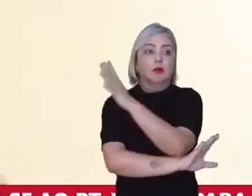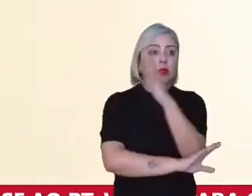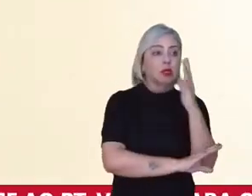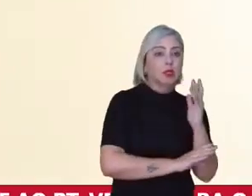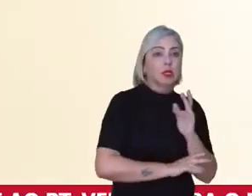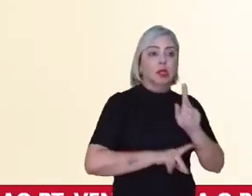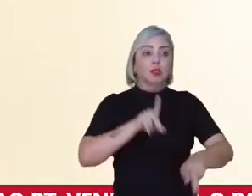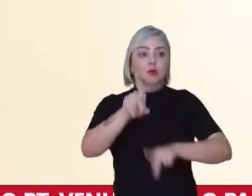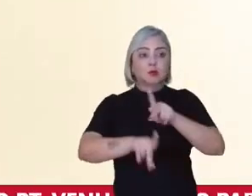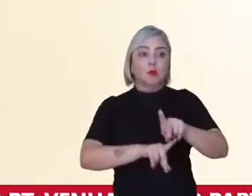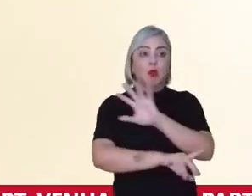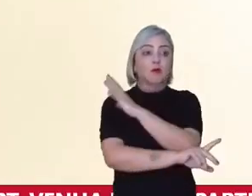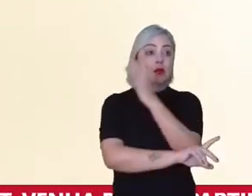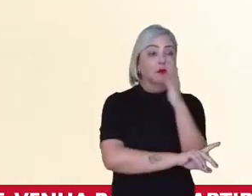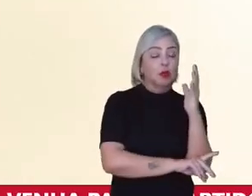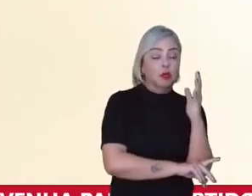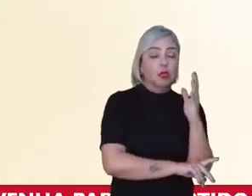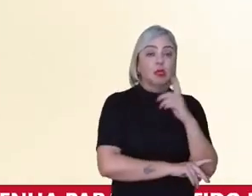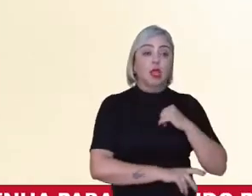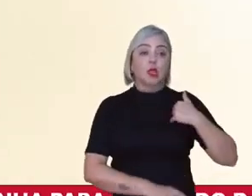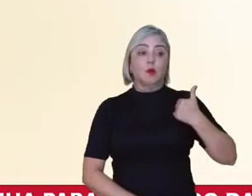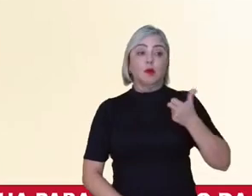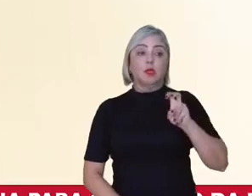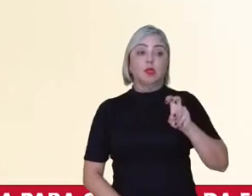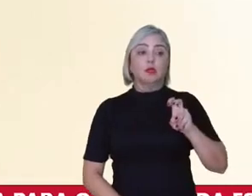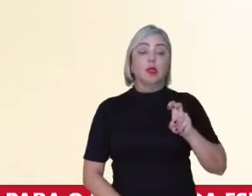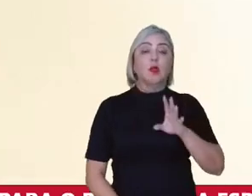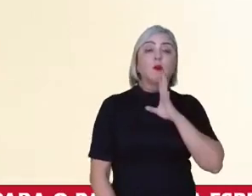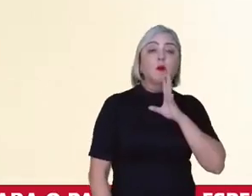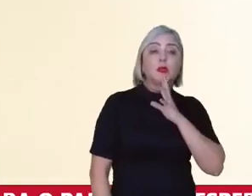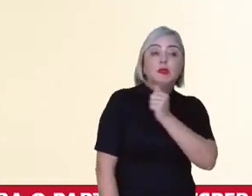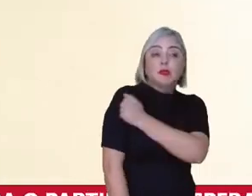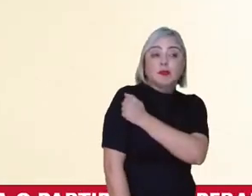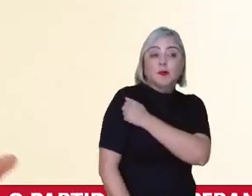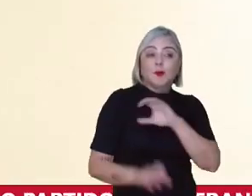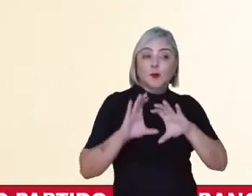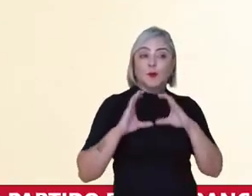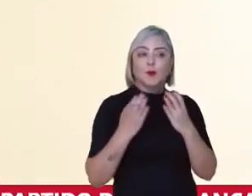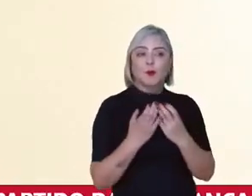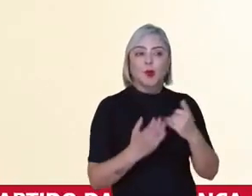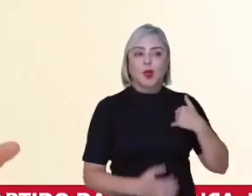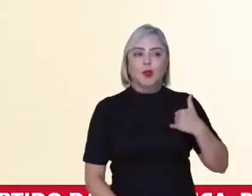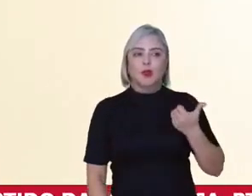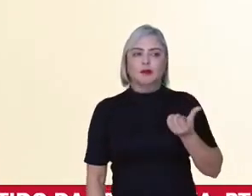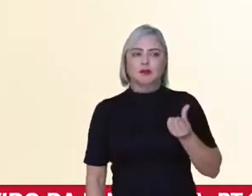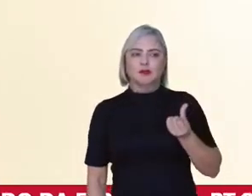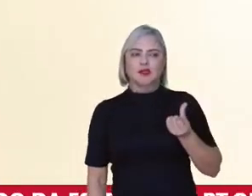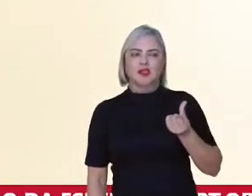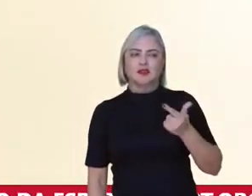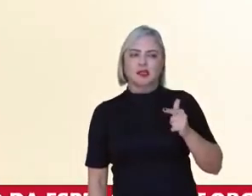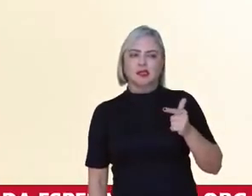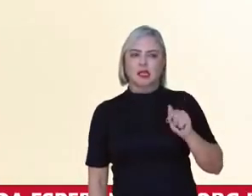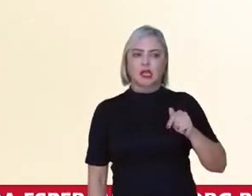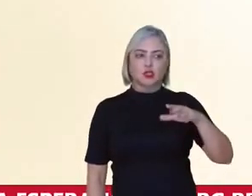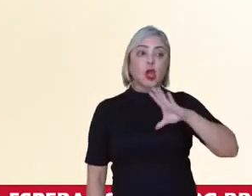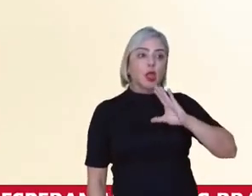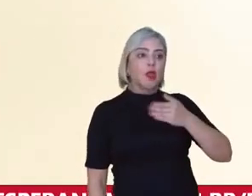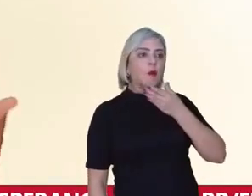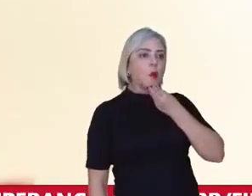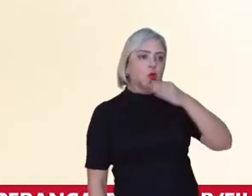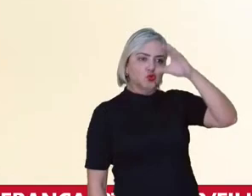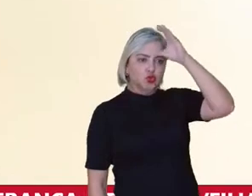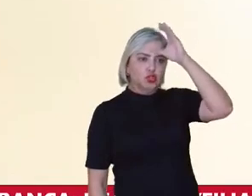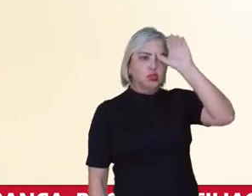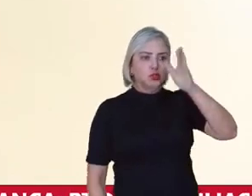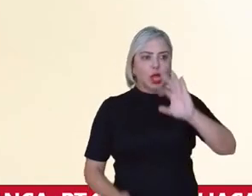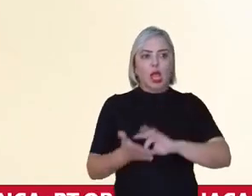dos povos da floresta, e com 15 anos eu conheci o Grêmio Estudantil. E aos 16, 17, meu tio, que já era filiado,